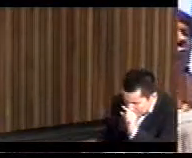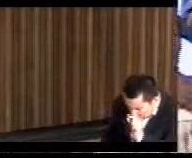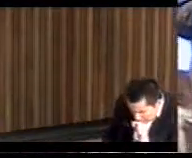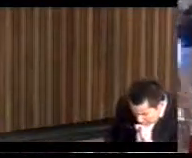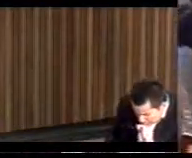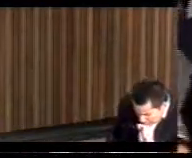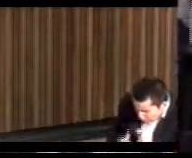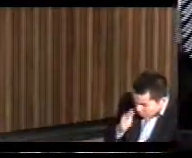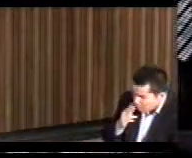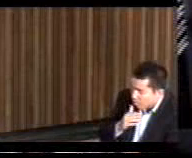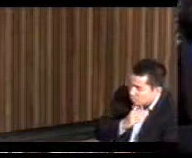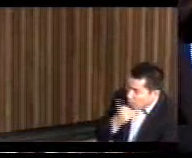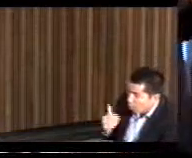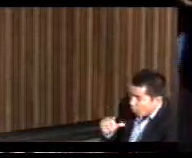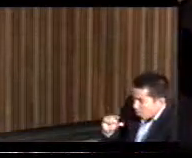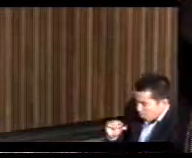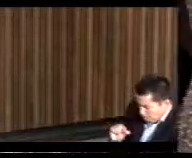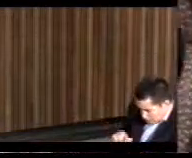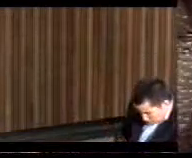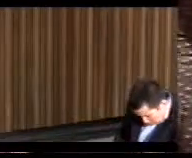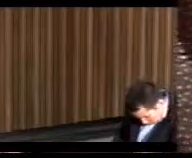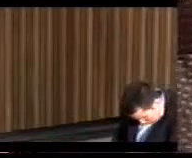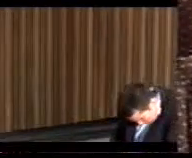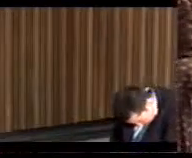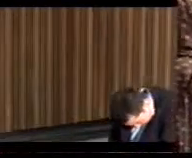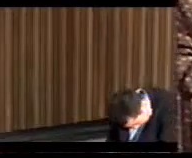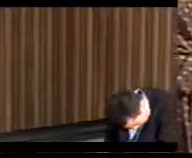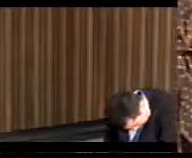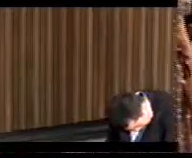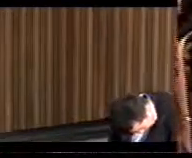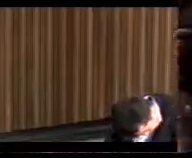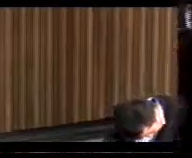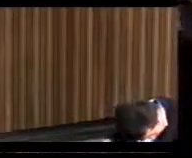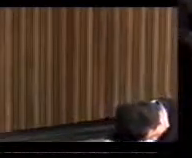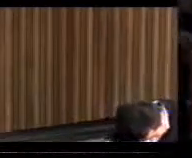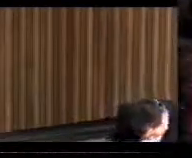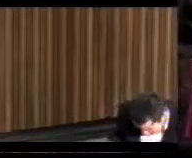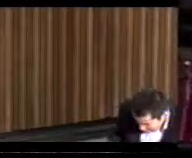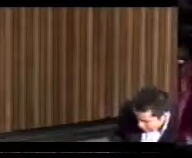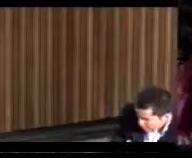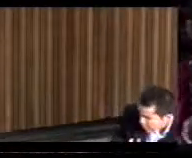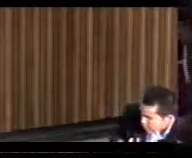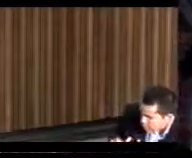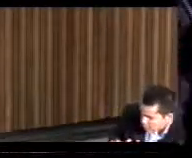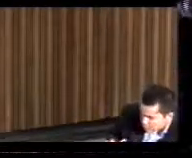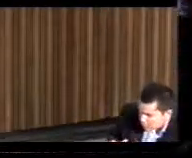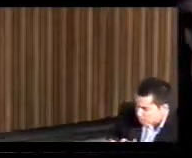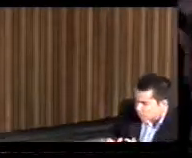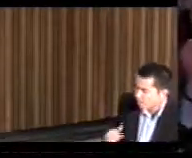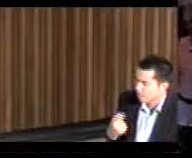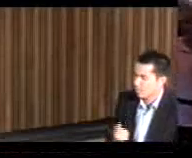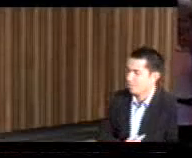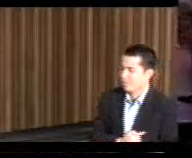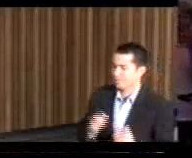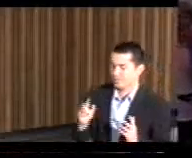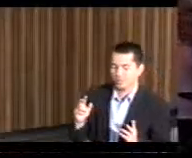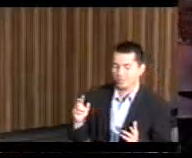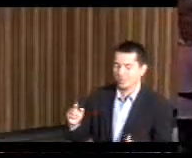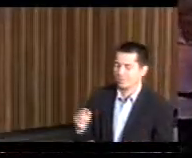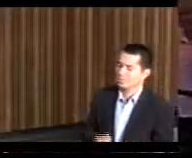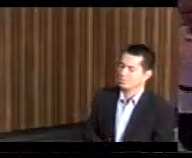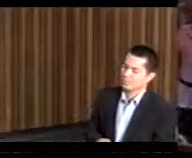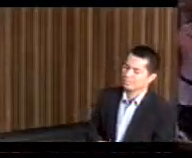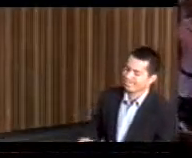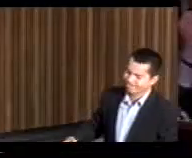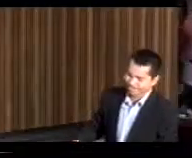amortecido, morto, incapaz. Assim nós nos sentimos. Às vezes nós